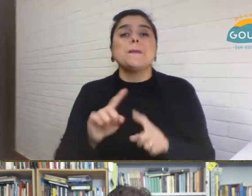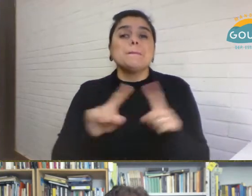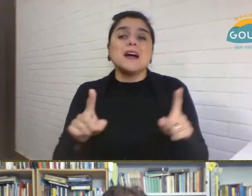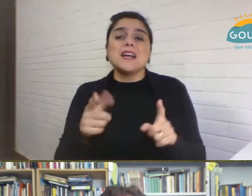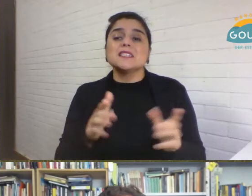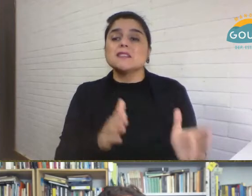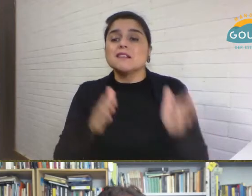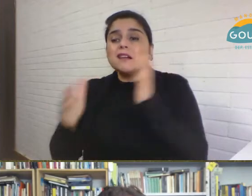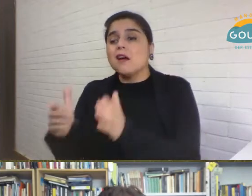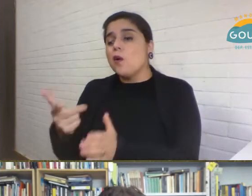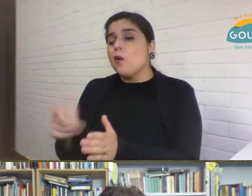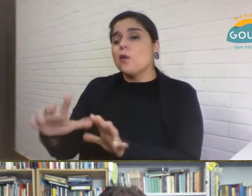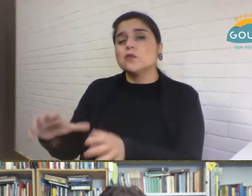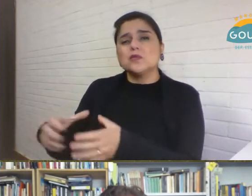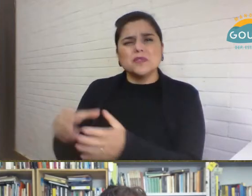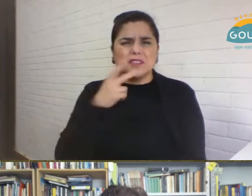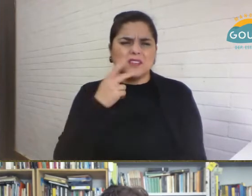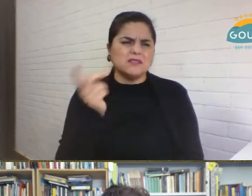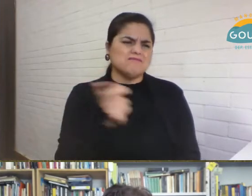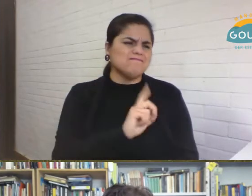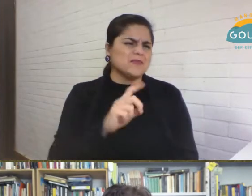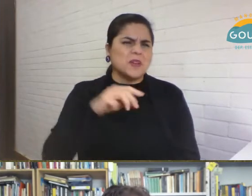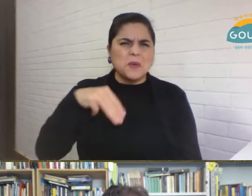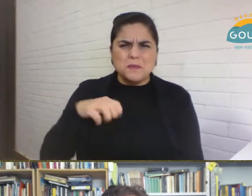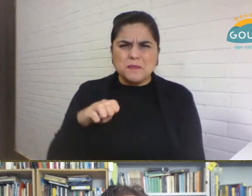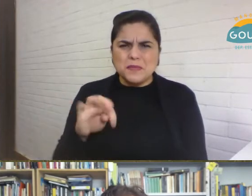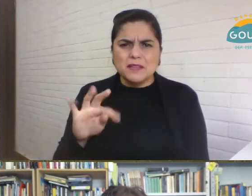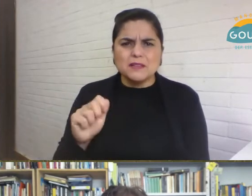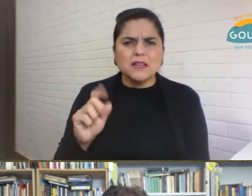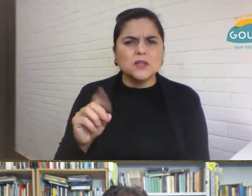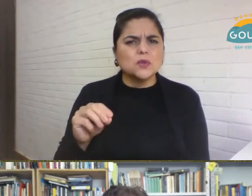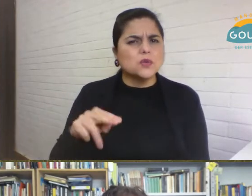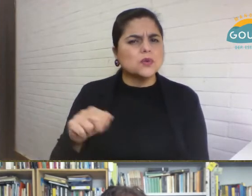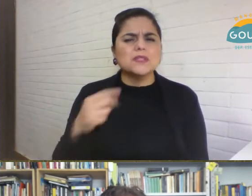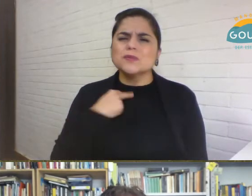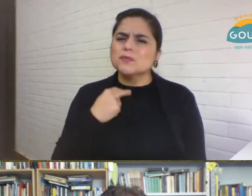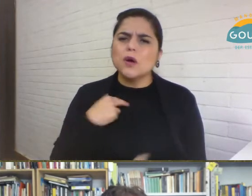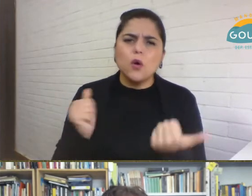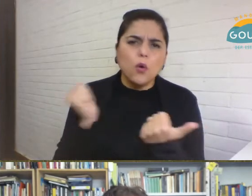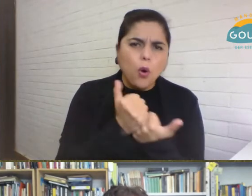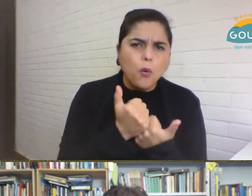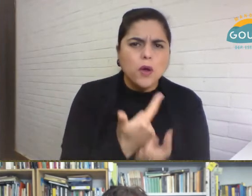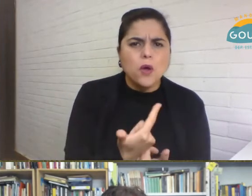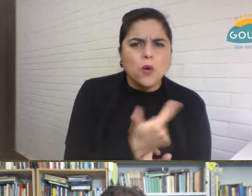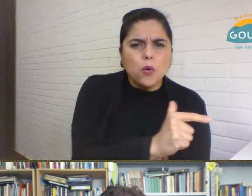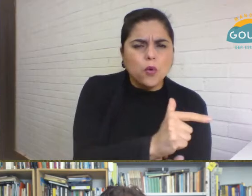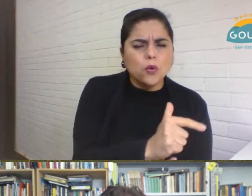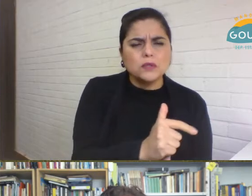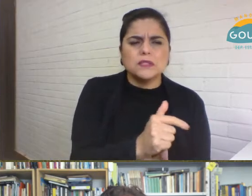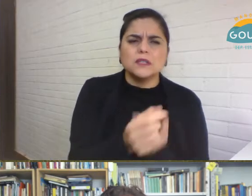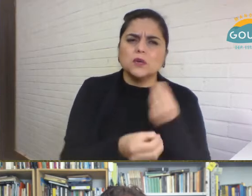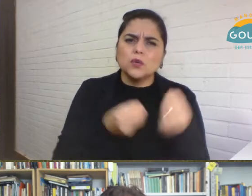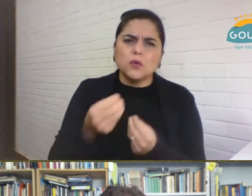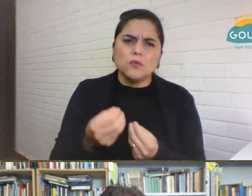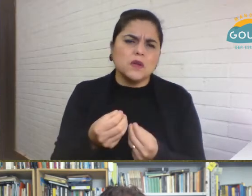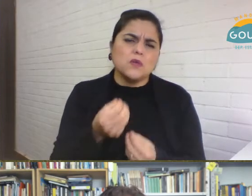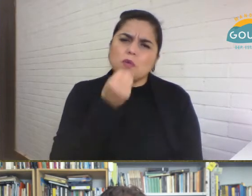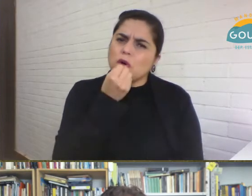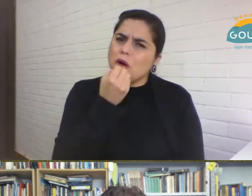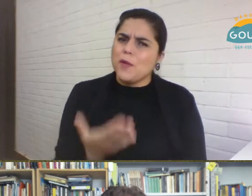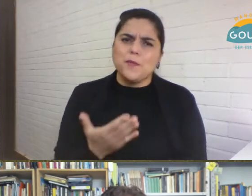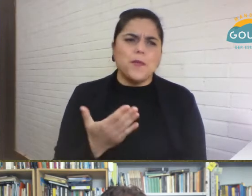mais do que substituir uma dependência por outra e, como tal, não era uma arma